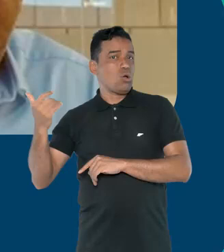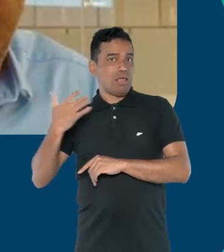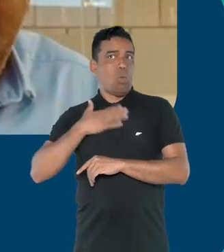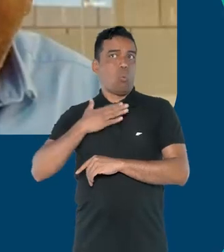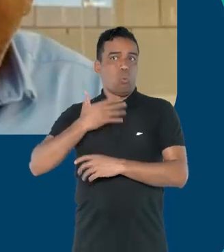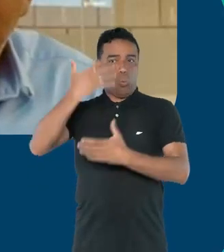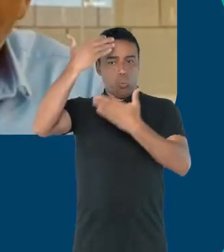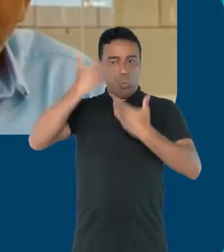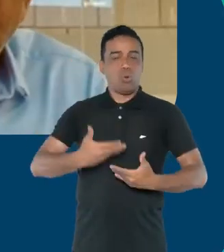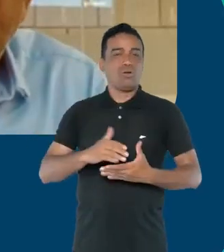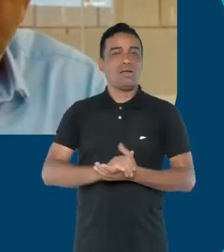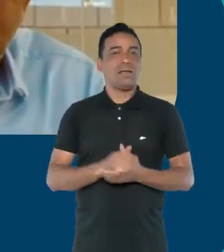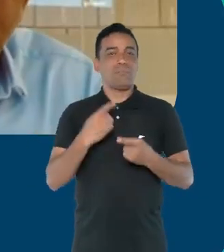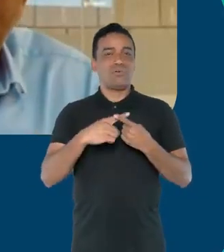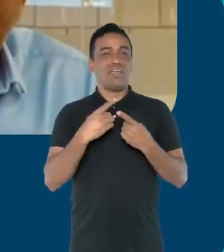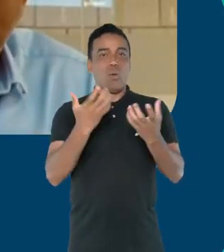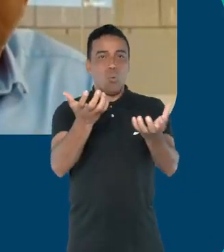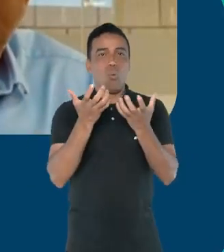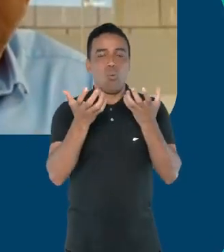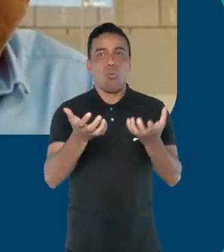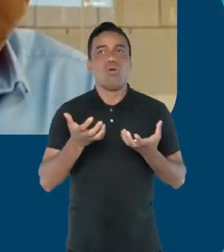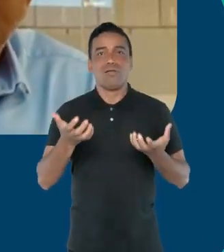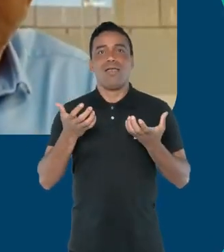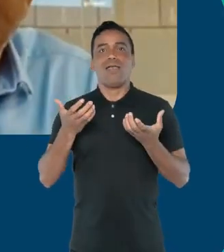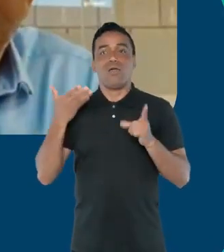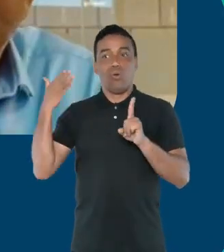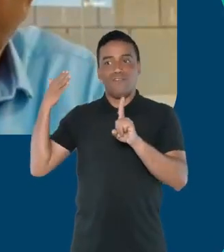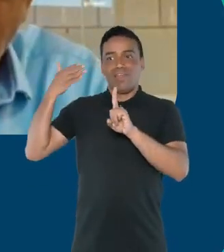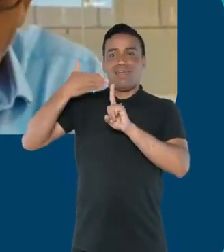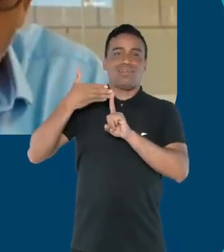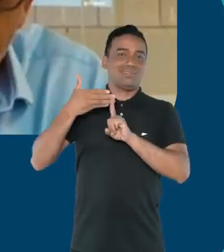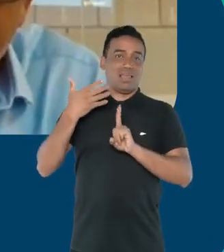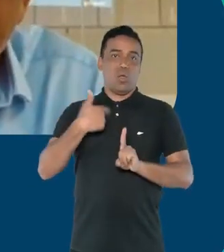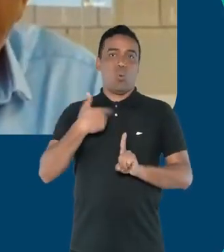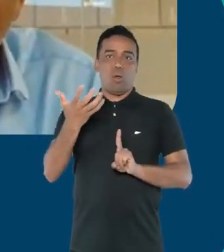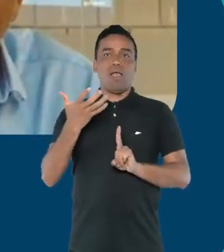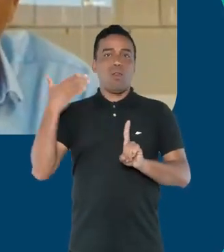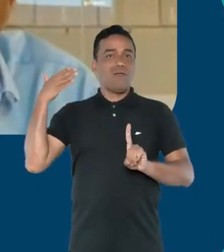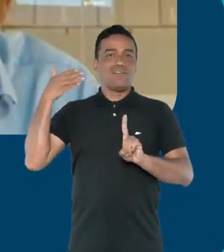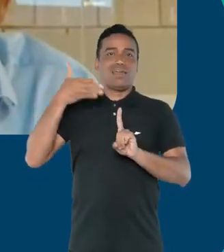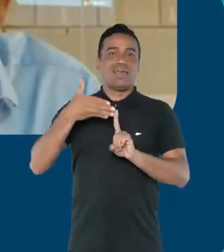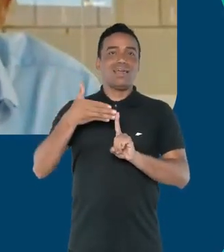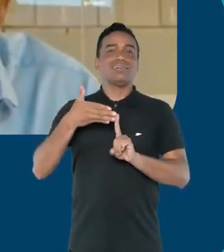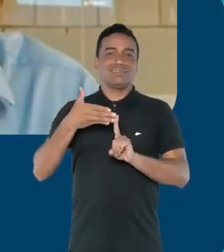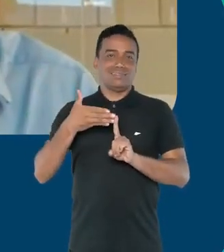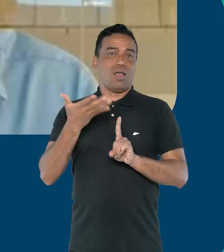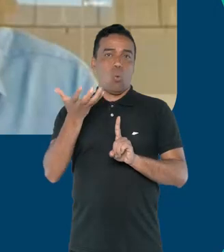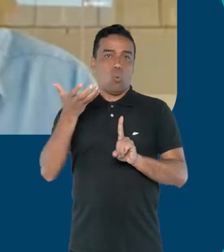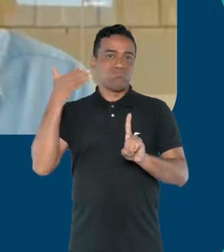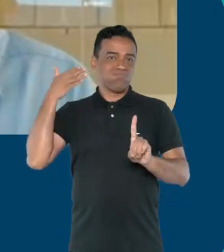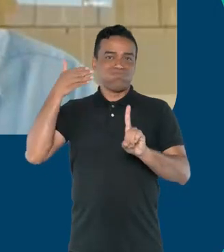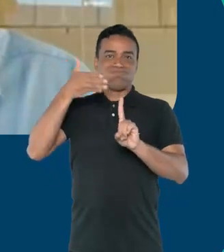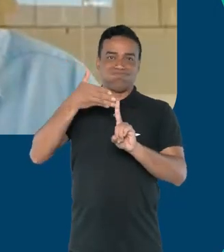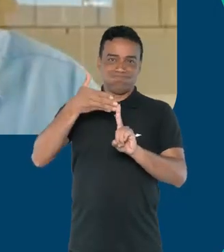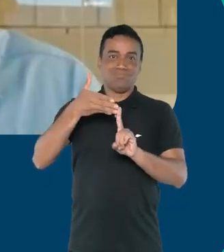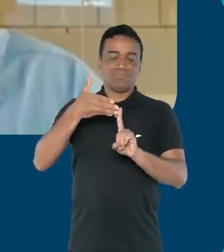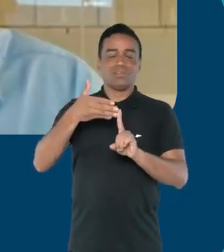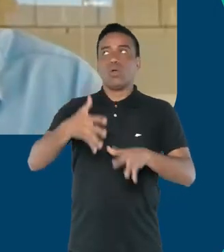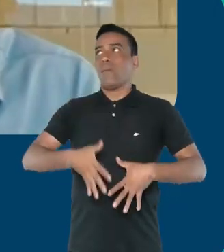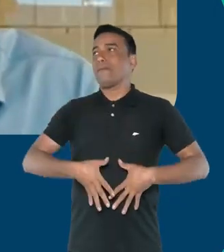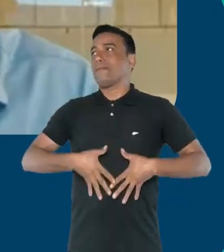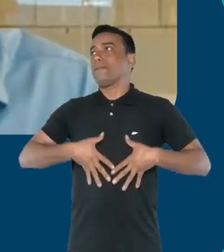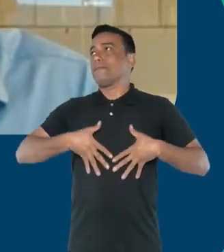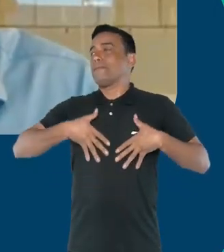porque eu quero ser bem visto, e eu quero ser bem visto, e eu vou ter